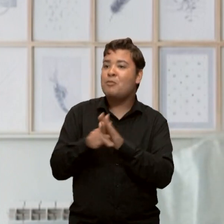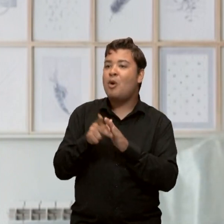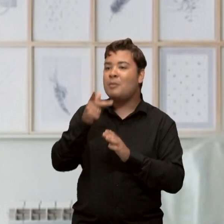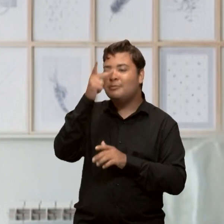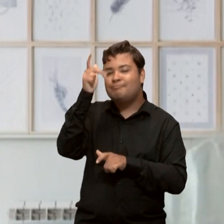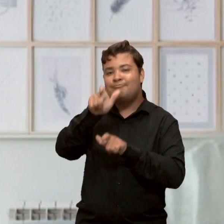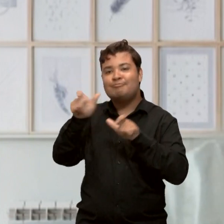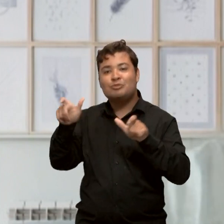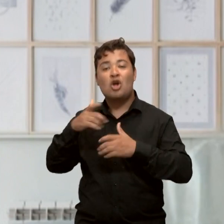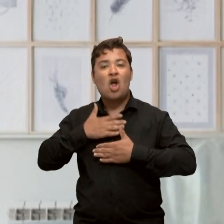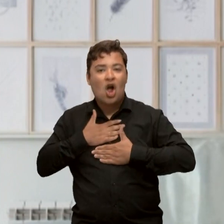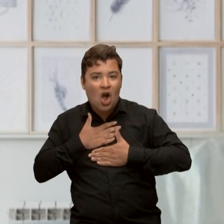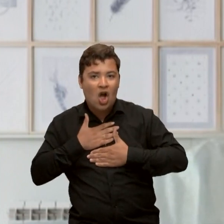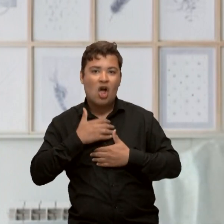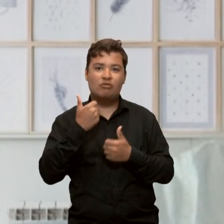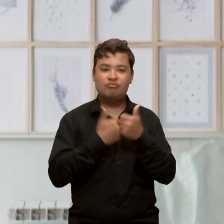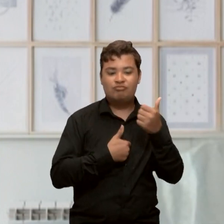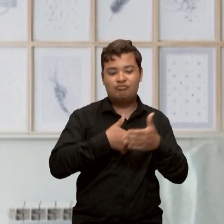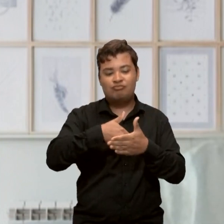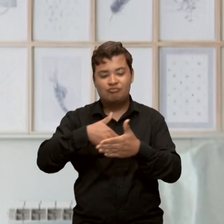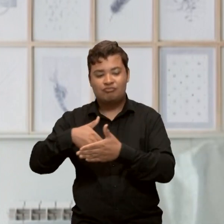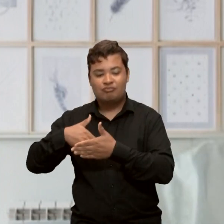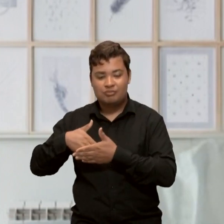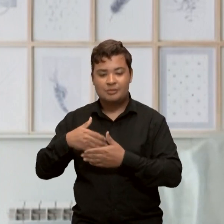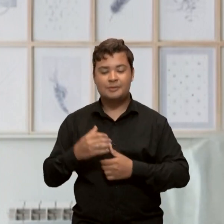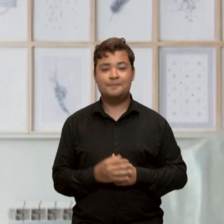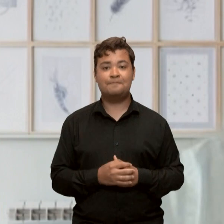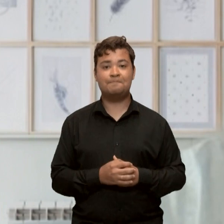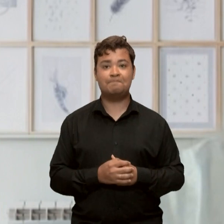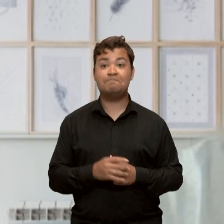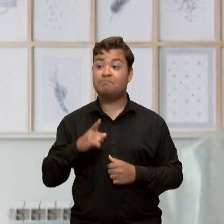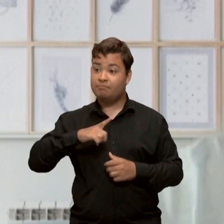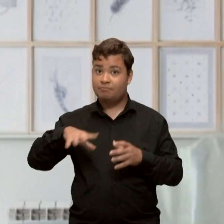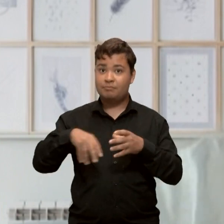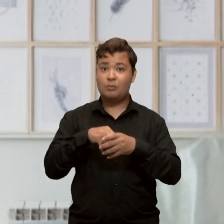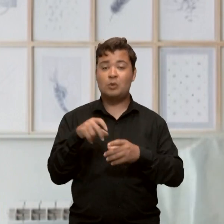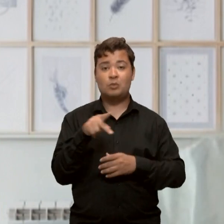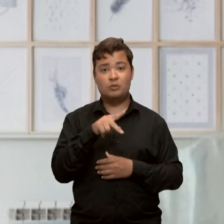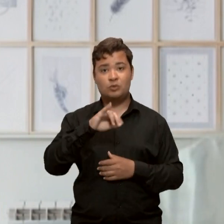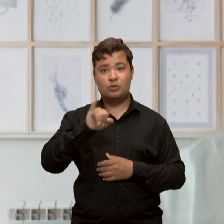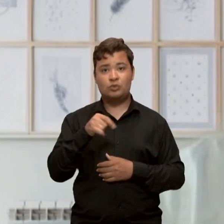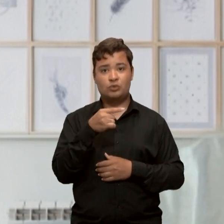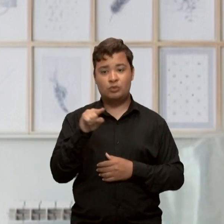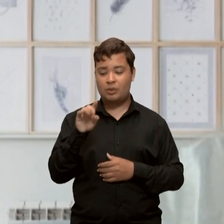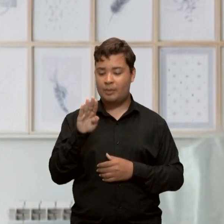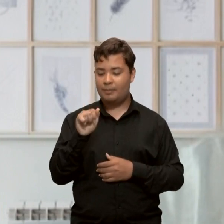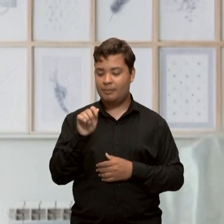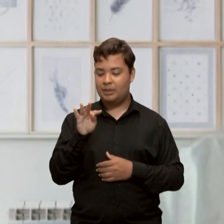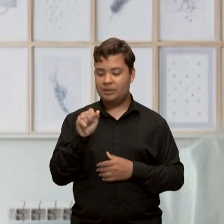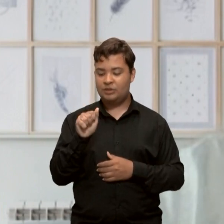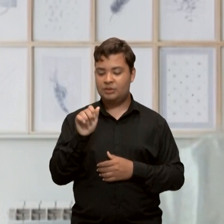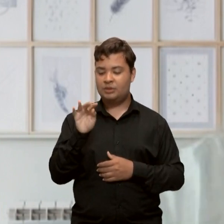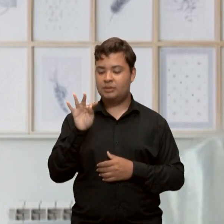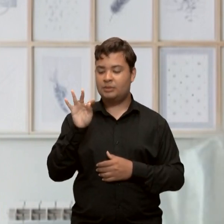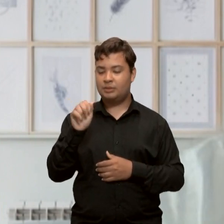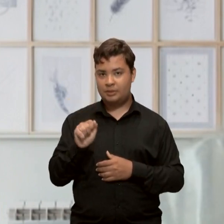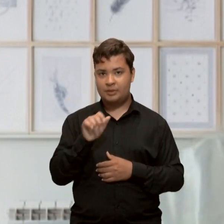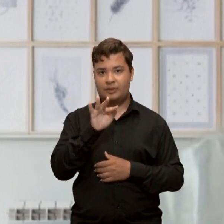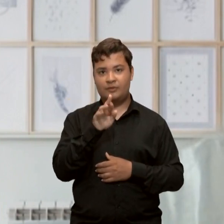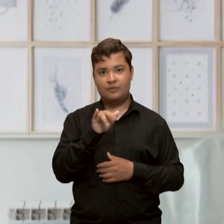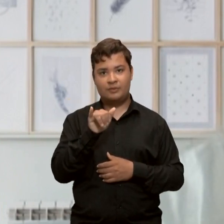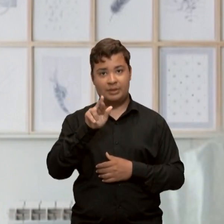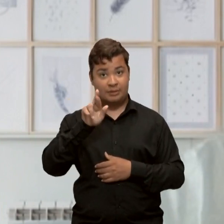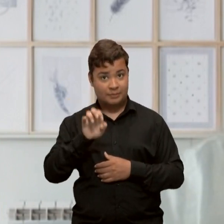Então, nós nos orientamos pelas contribuições do professor João Batista Freire, e ele coloca como um dos